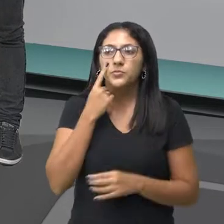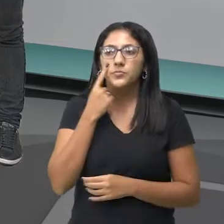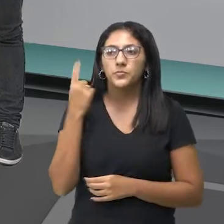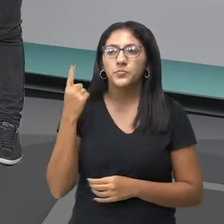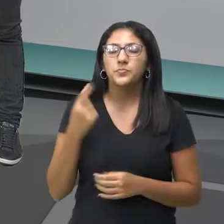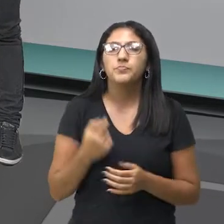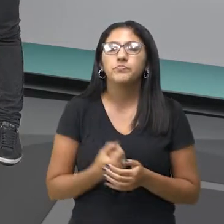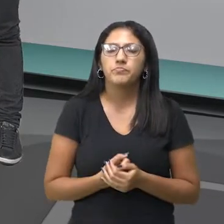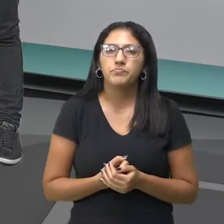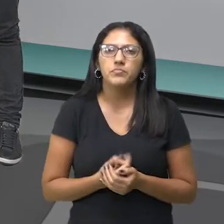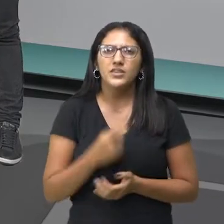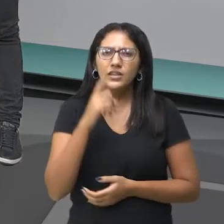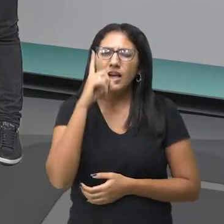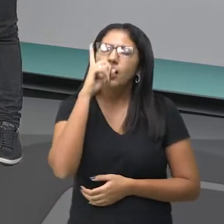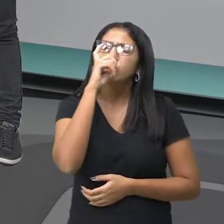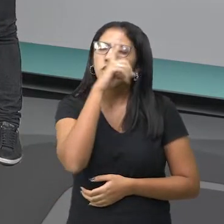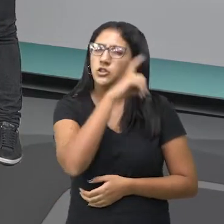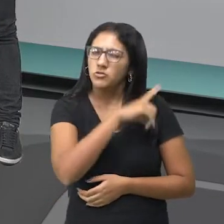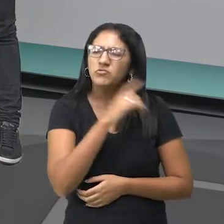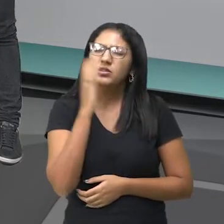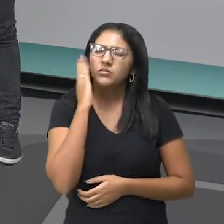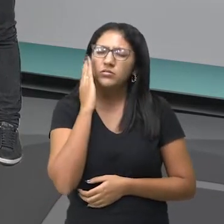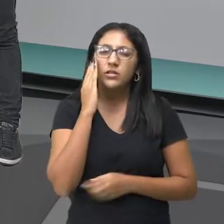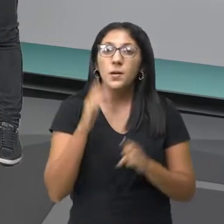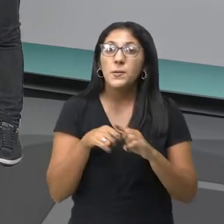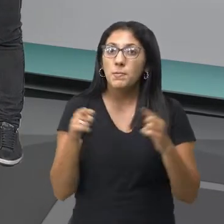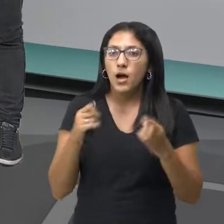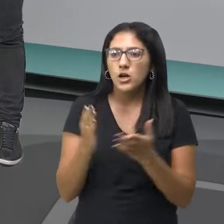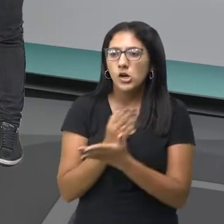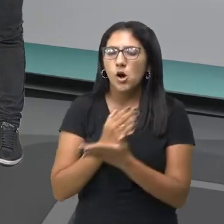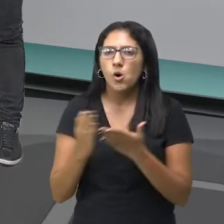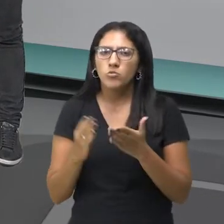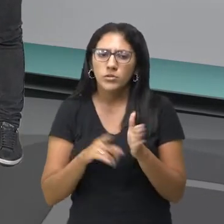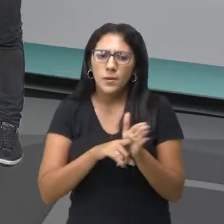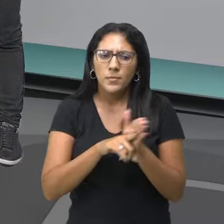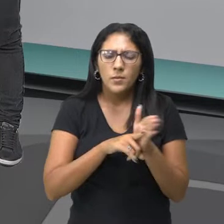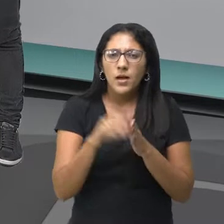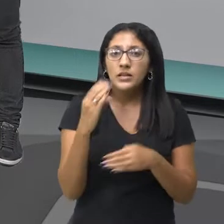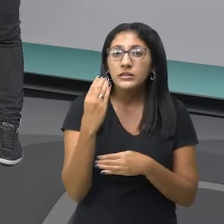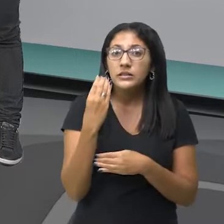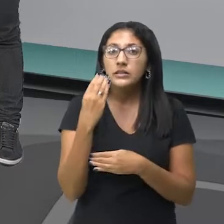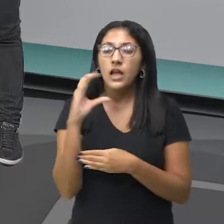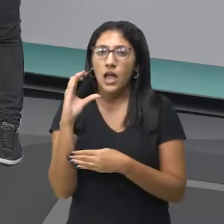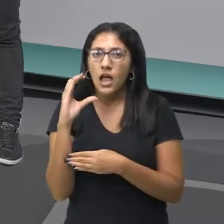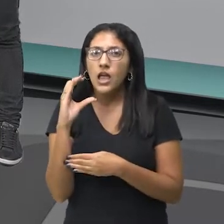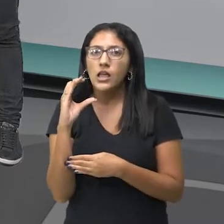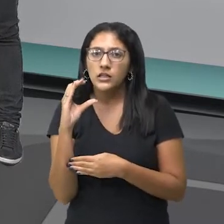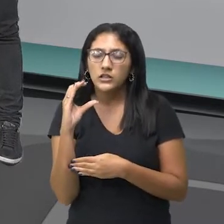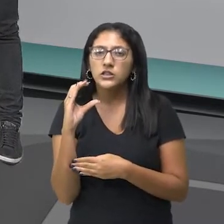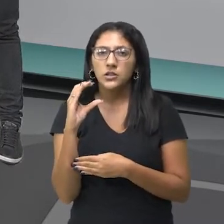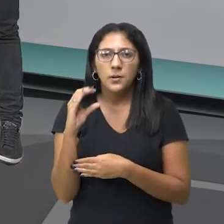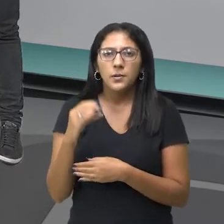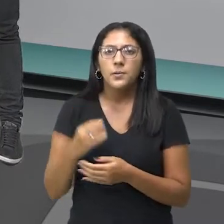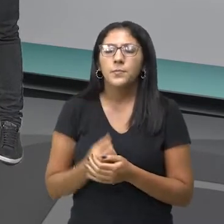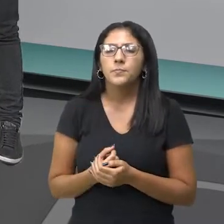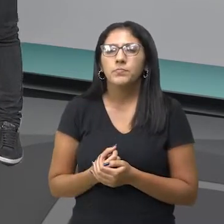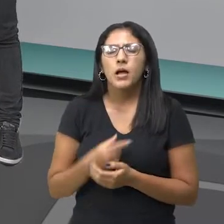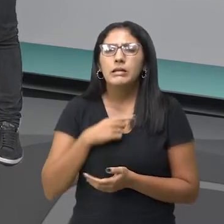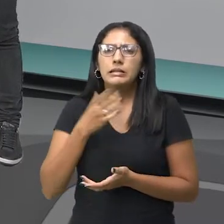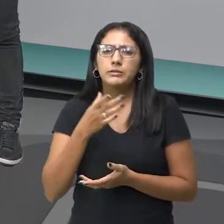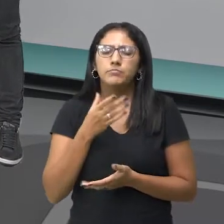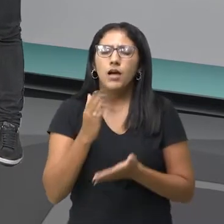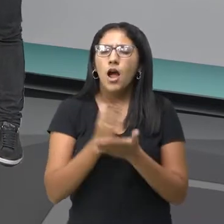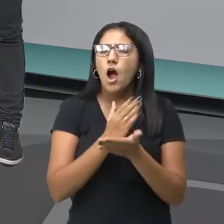só, é difícil dizer, mas especialistas consultados pela Super, a revista,